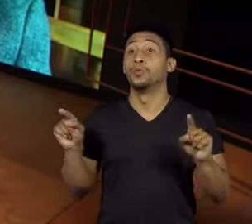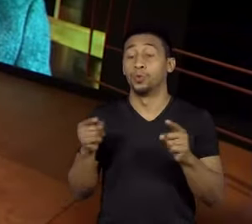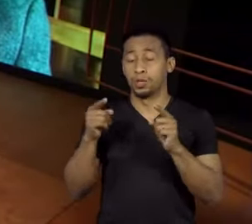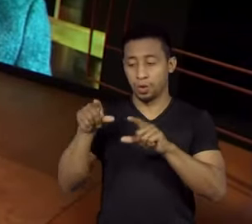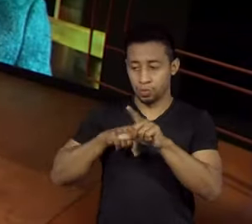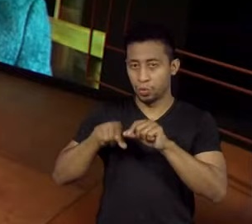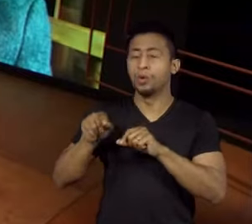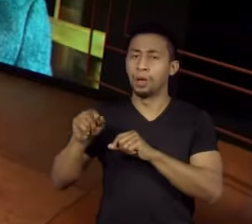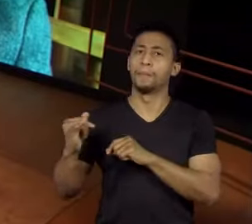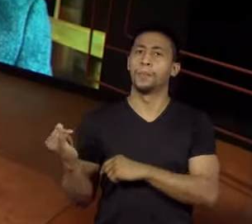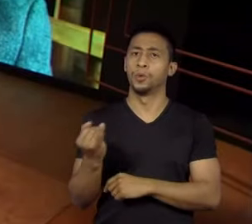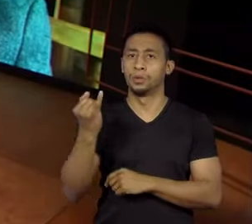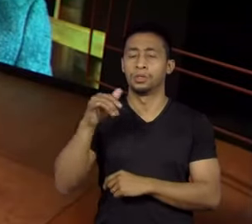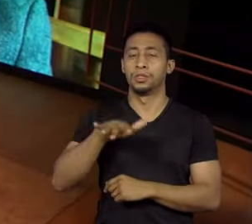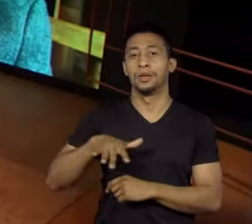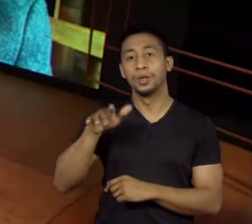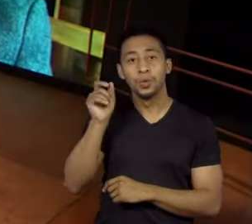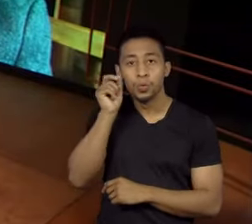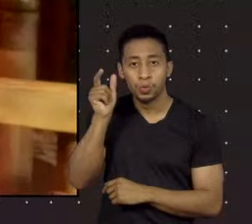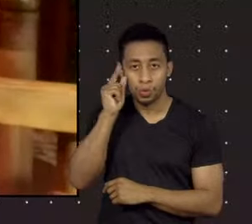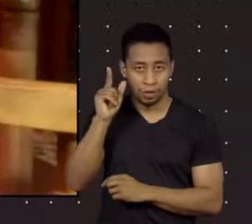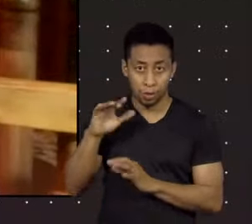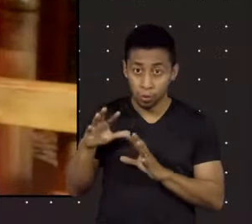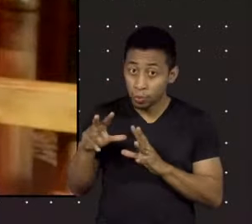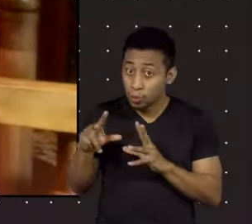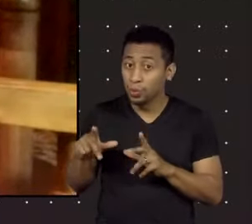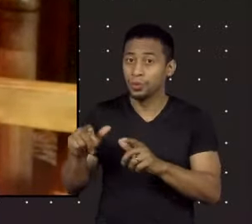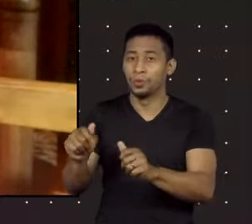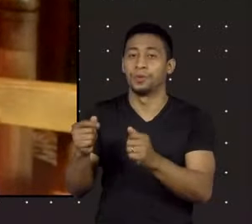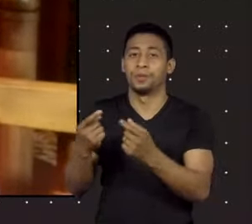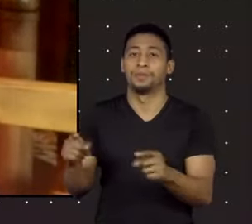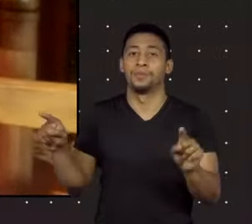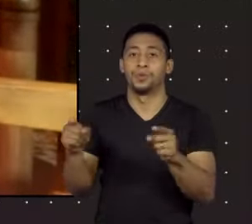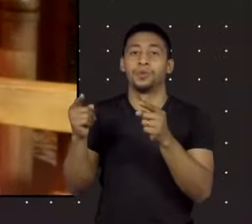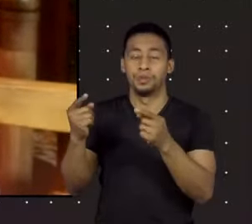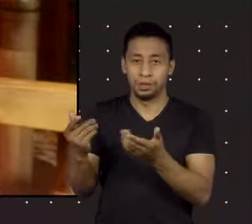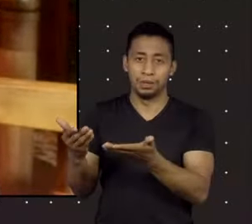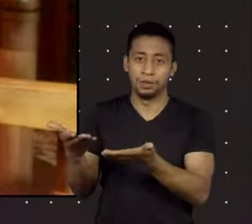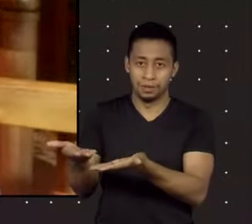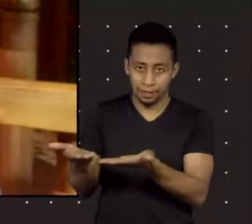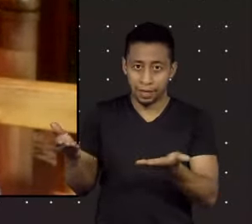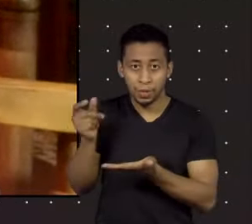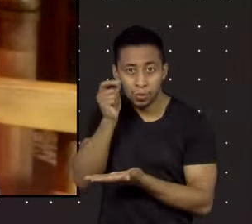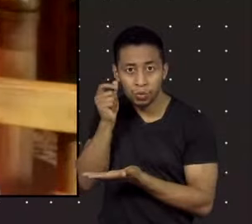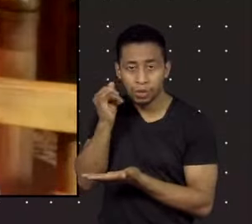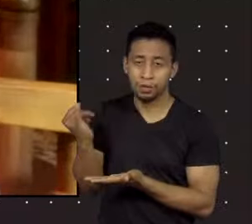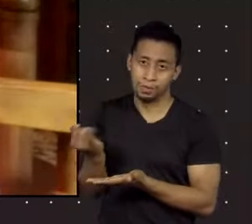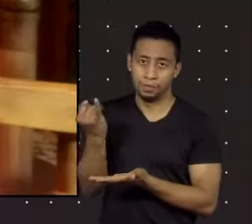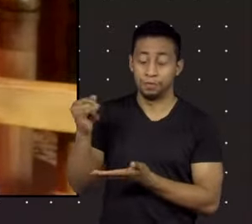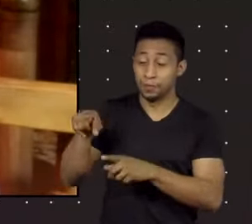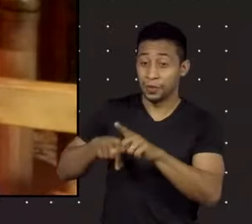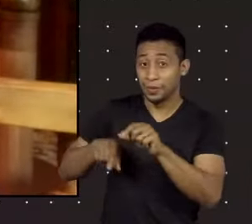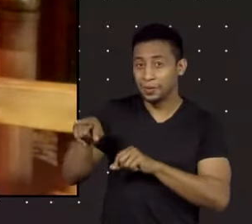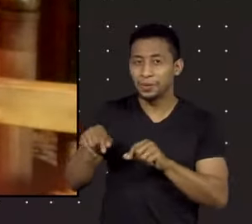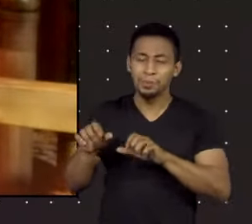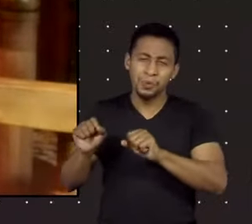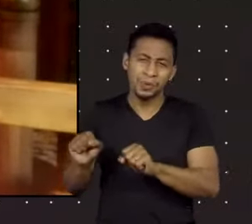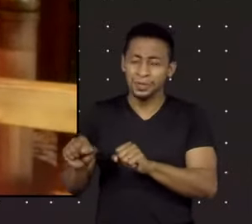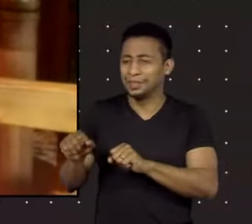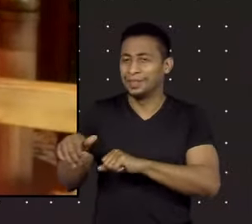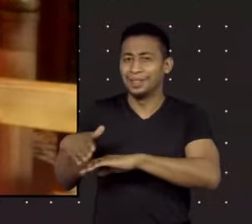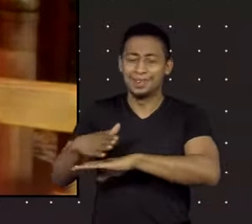Tudo que há de importância cultural em termos de música cabe no meu programa, né? Eu posso pôr, às vezes, um cantador de esquina lá